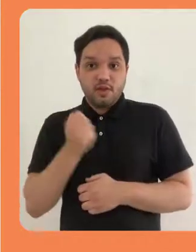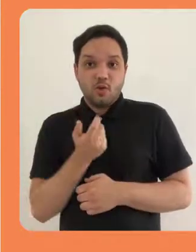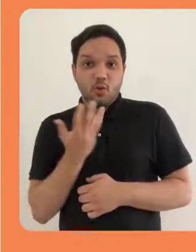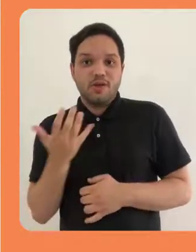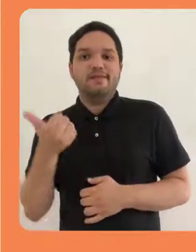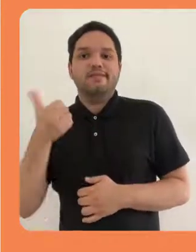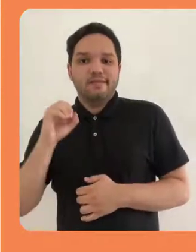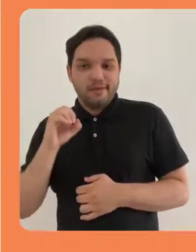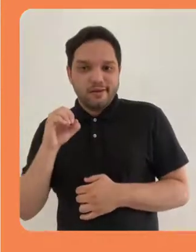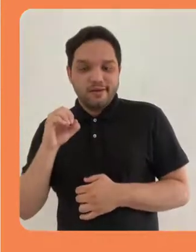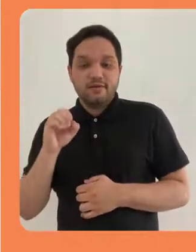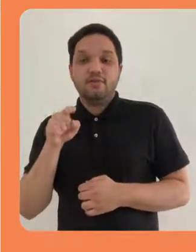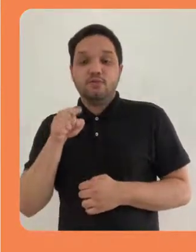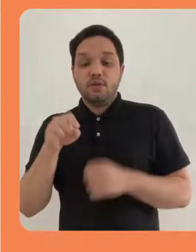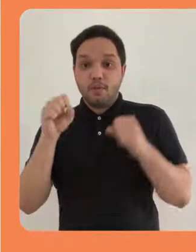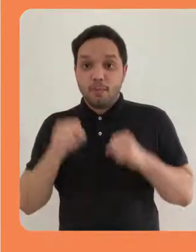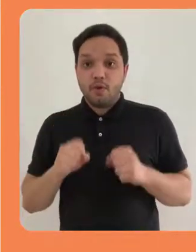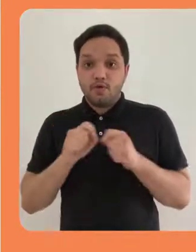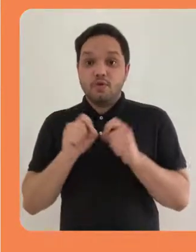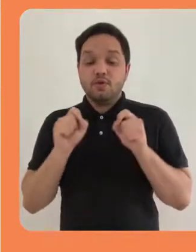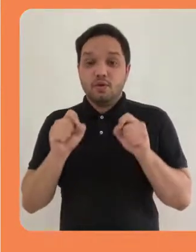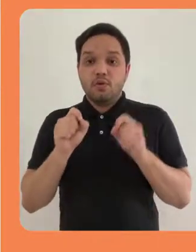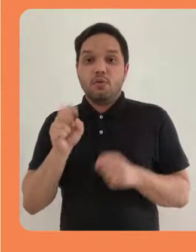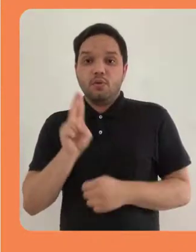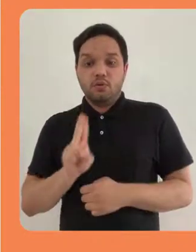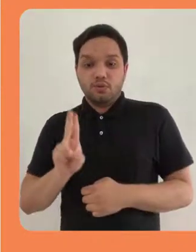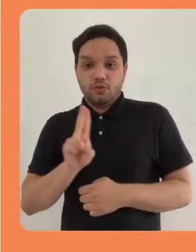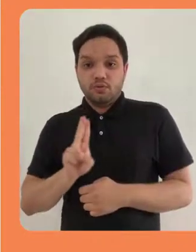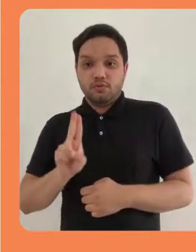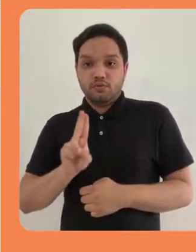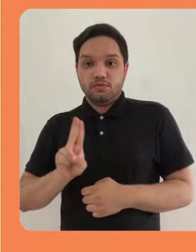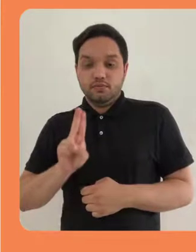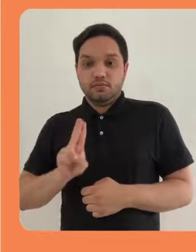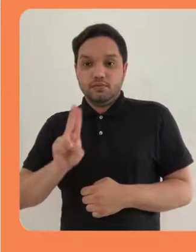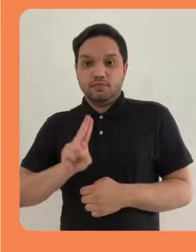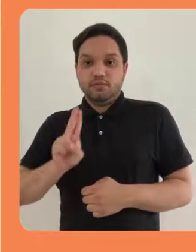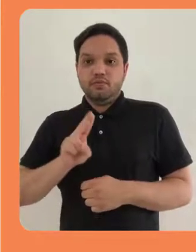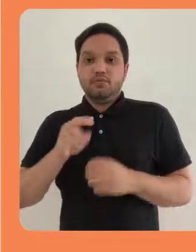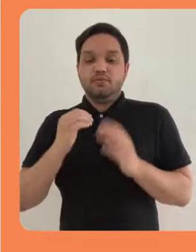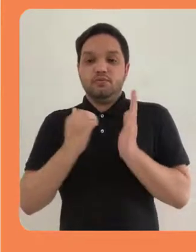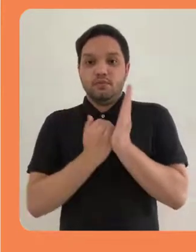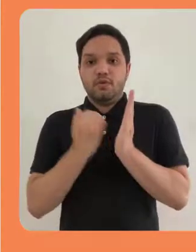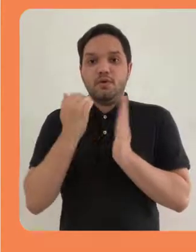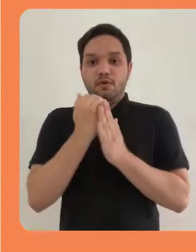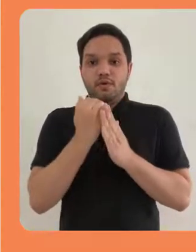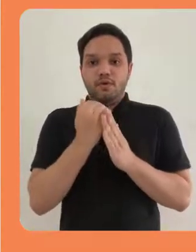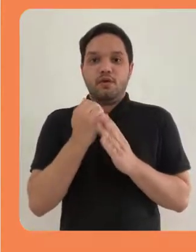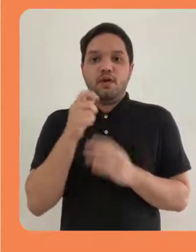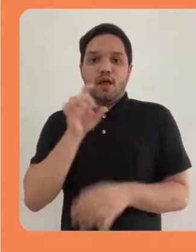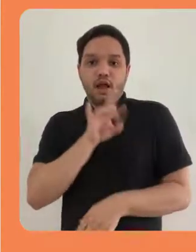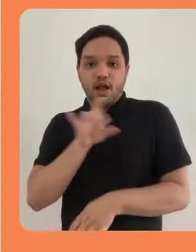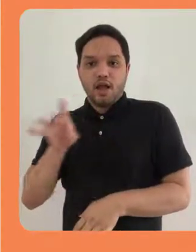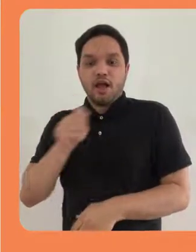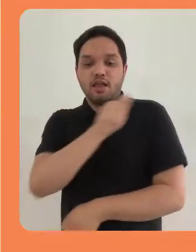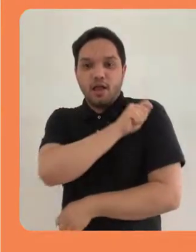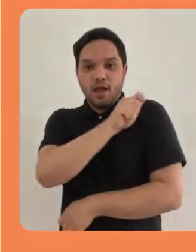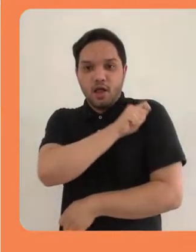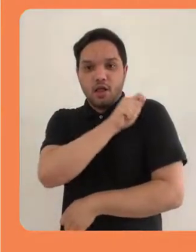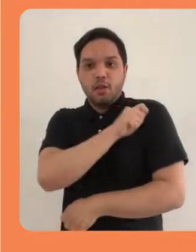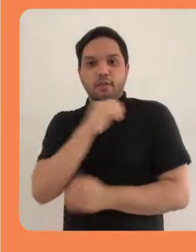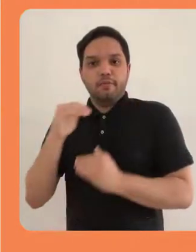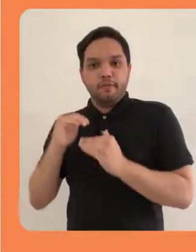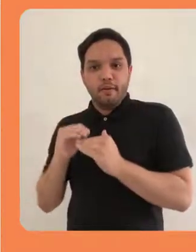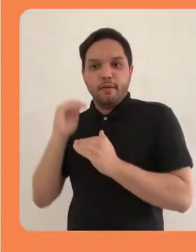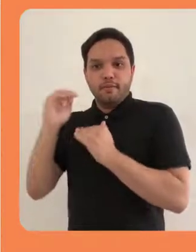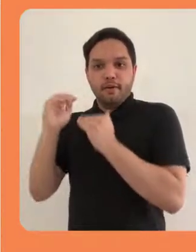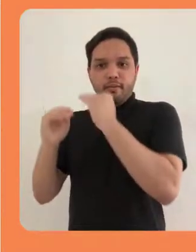criados né para esse plugin ele vem com nível 10 a quantidade de 10 e você